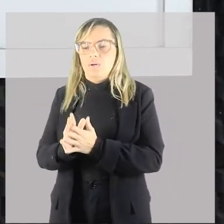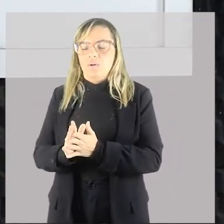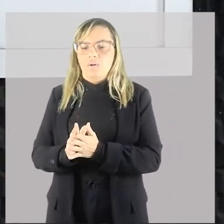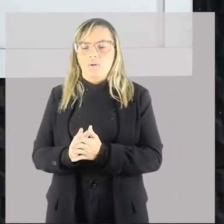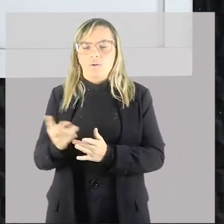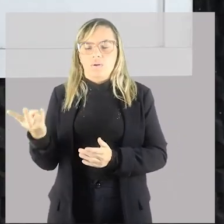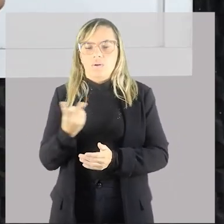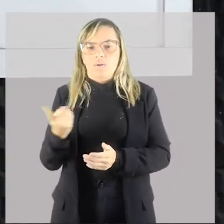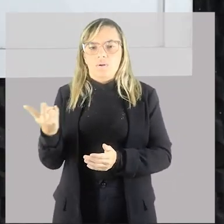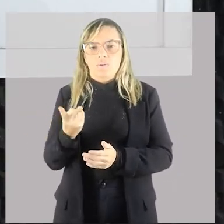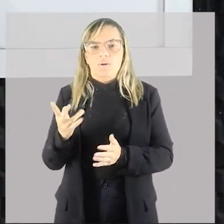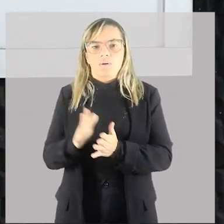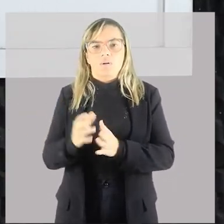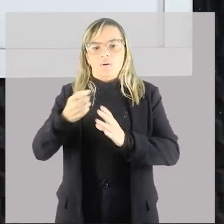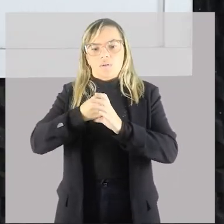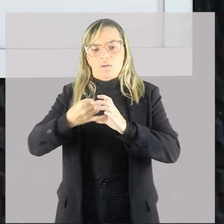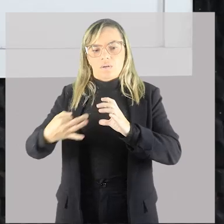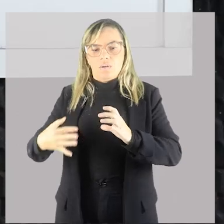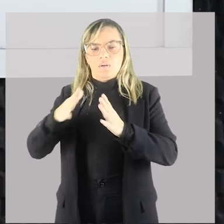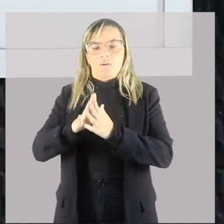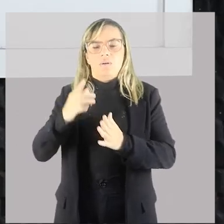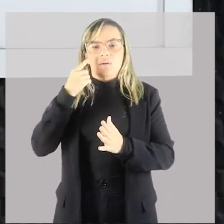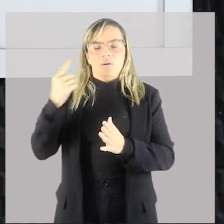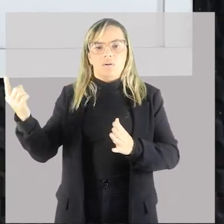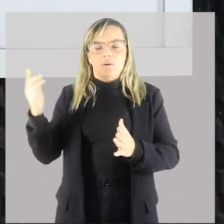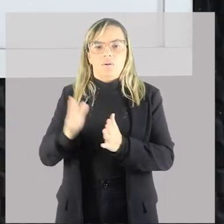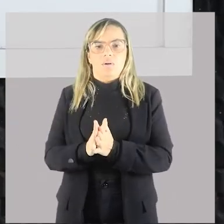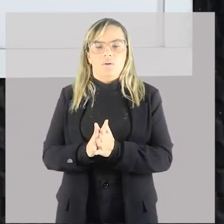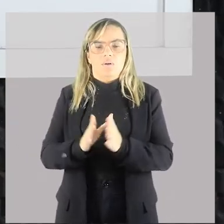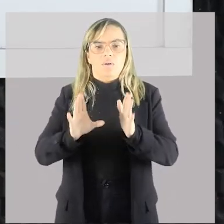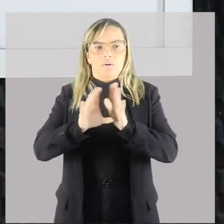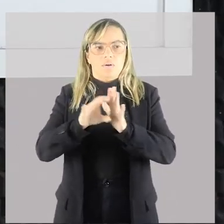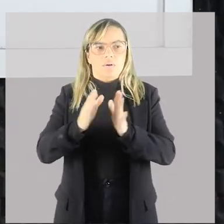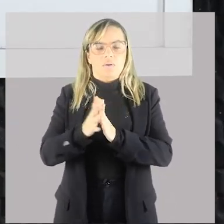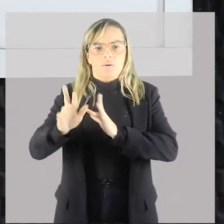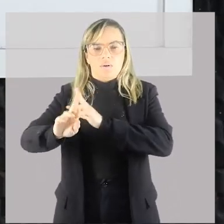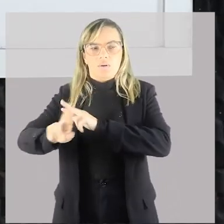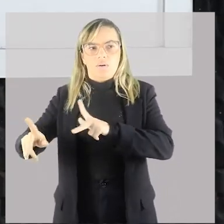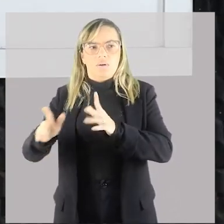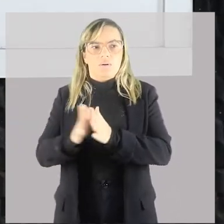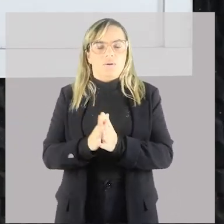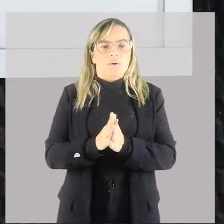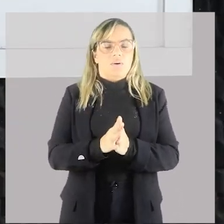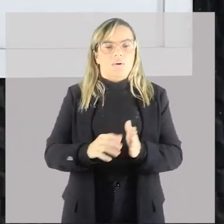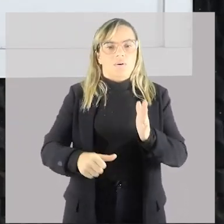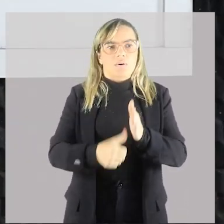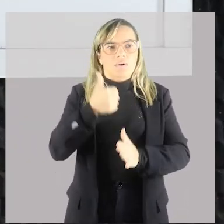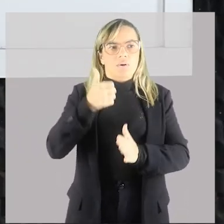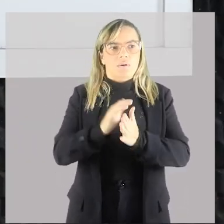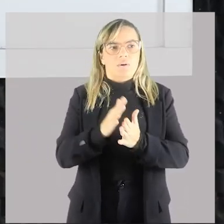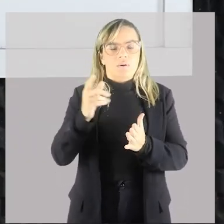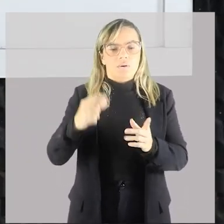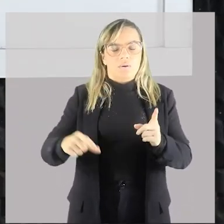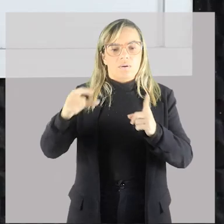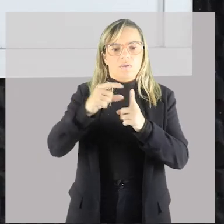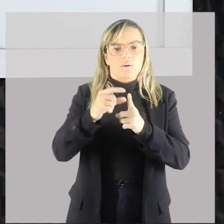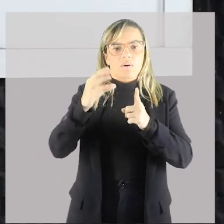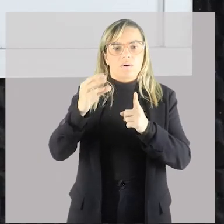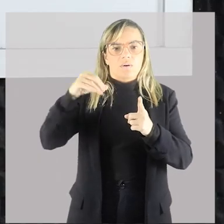arranjo, ele tem essa característica, né? Então qual é a diferença? Vamos falar primeiro da combinação. Essa combinação a gente